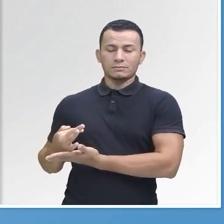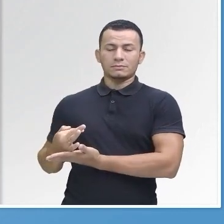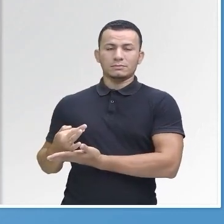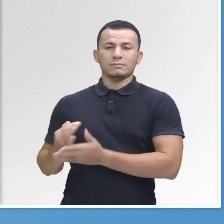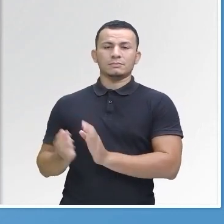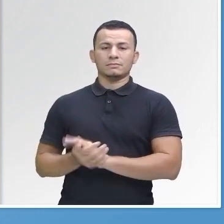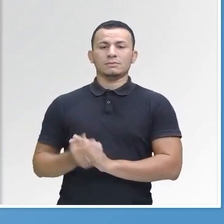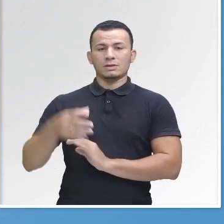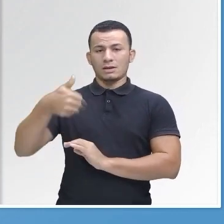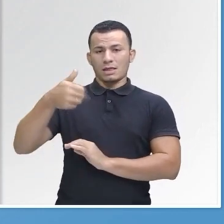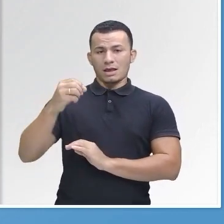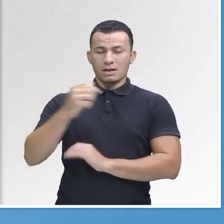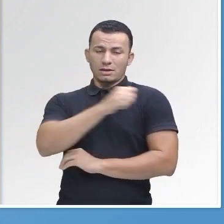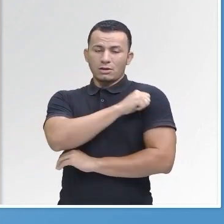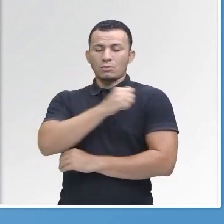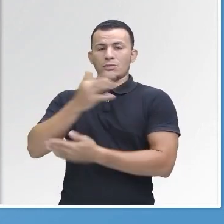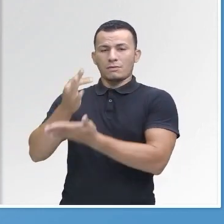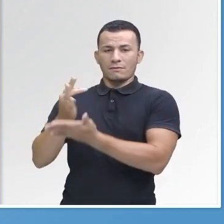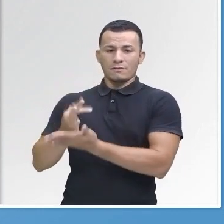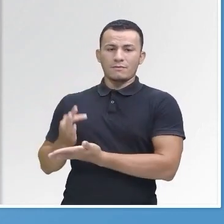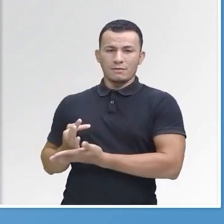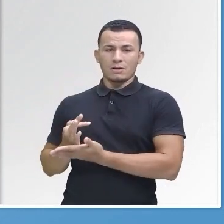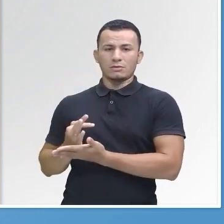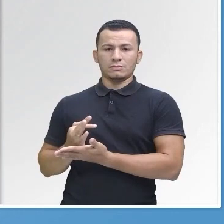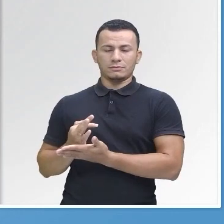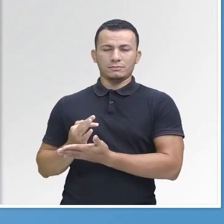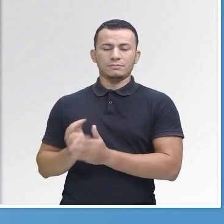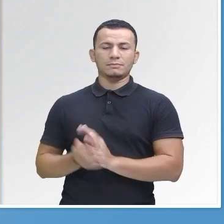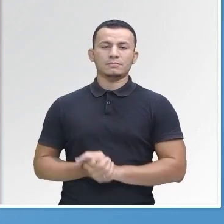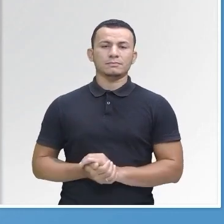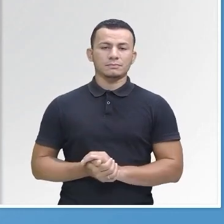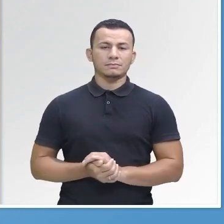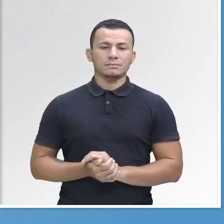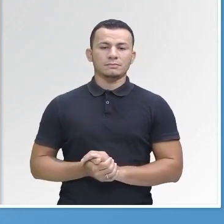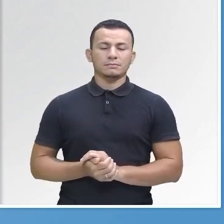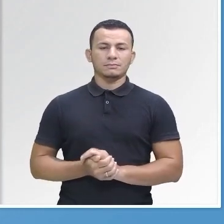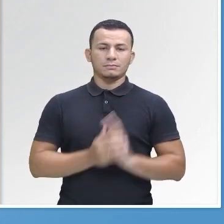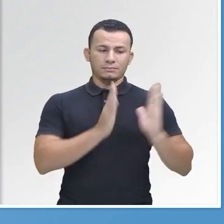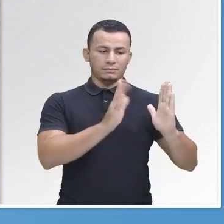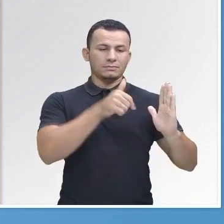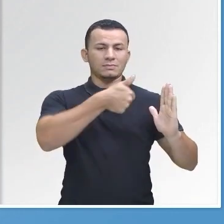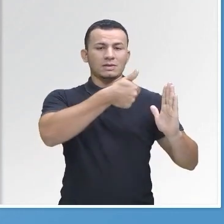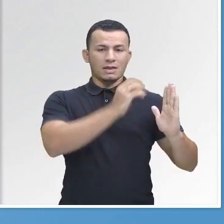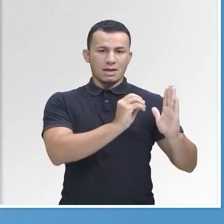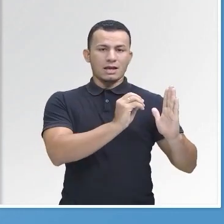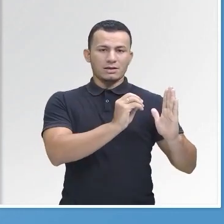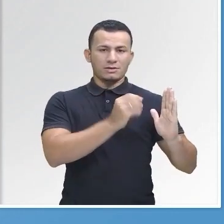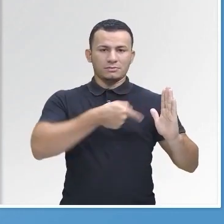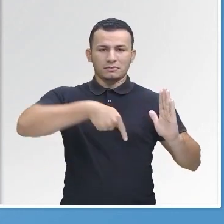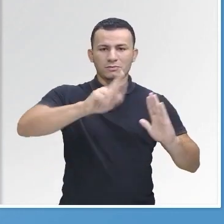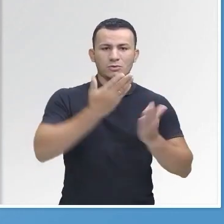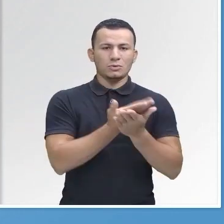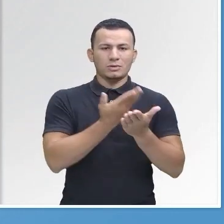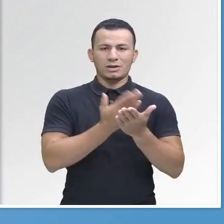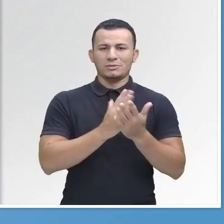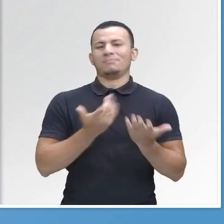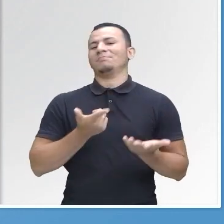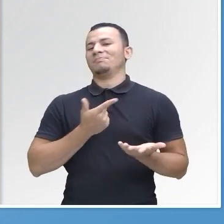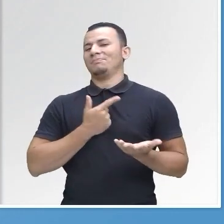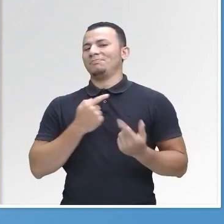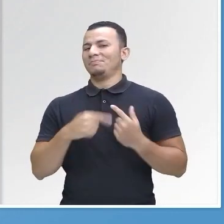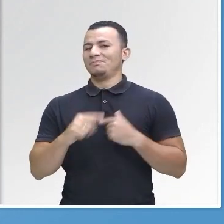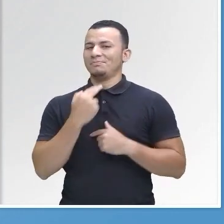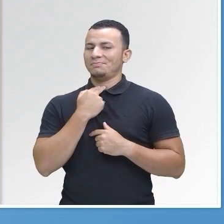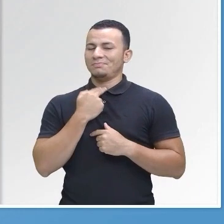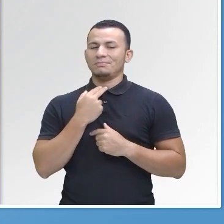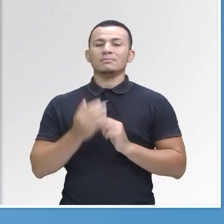10 faltaram. Esses 10 aqui, ó, faltaram. Olha aí, não foram para a aula. Coisa feia, hein? Então, olha aí.